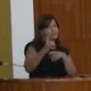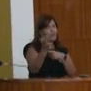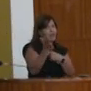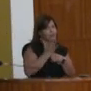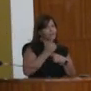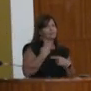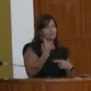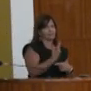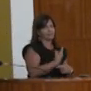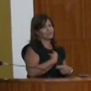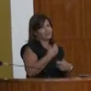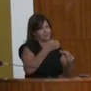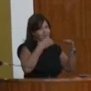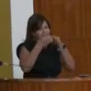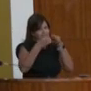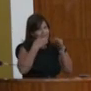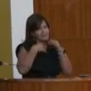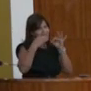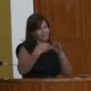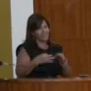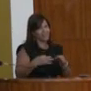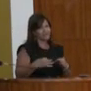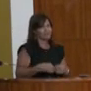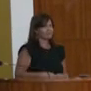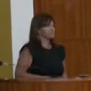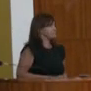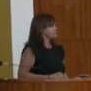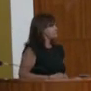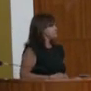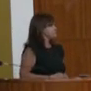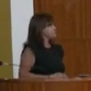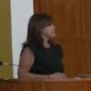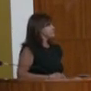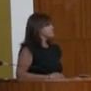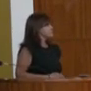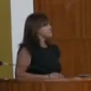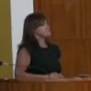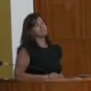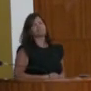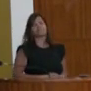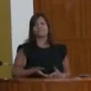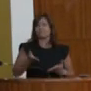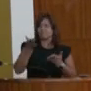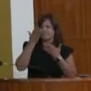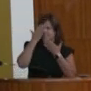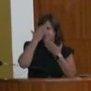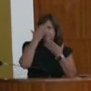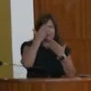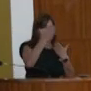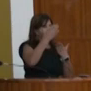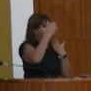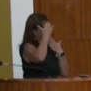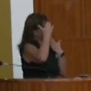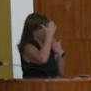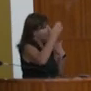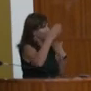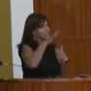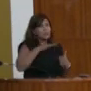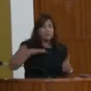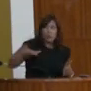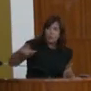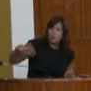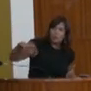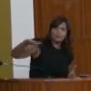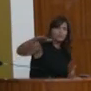ajudar muito na diretriz certa, não tenho dúvida disso. Mais uma vez, agradecer a presença de todos,